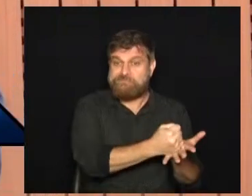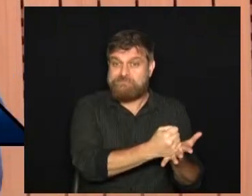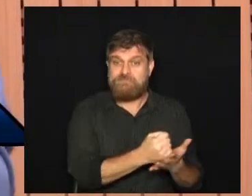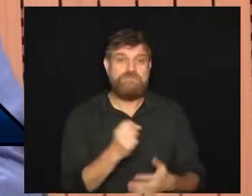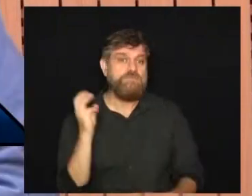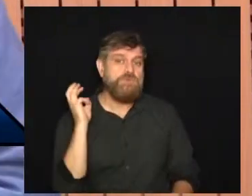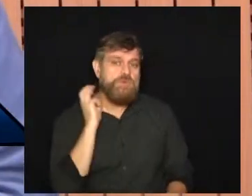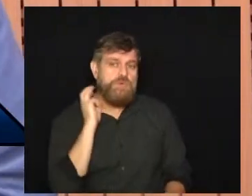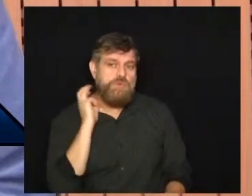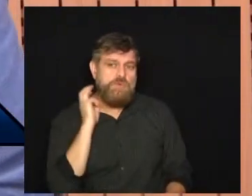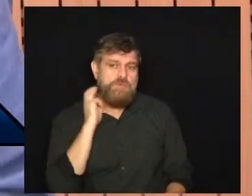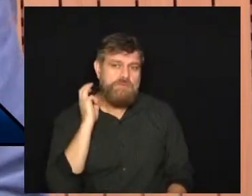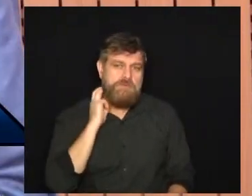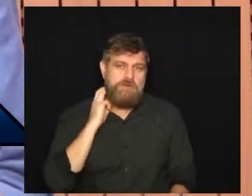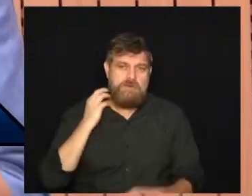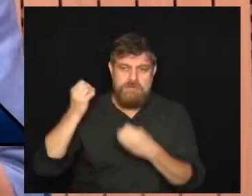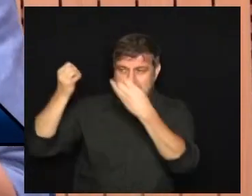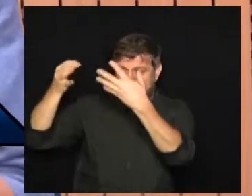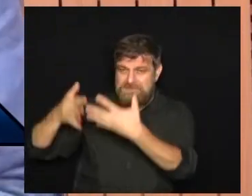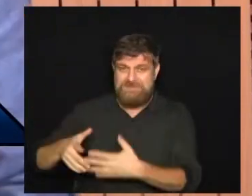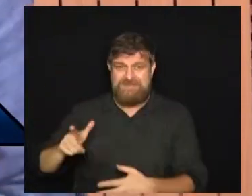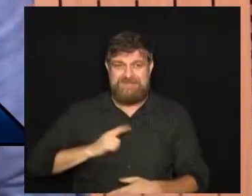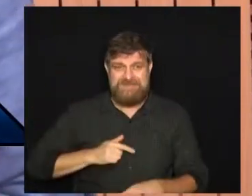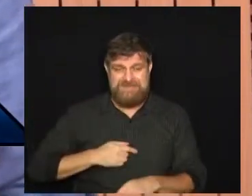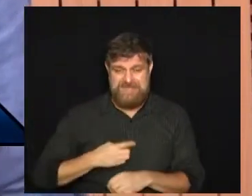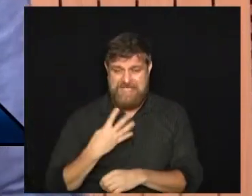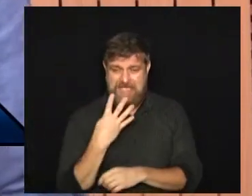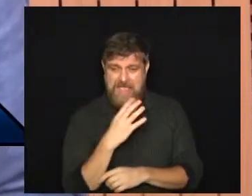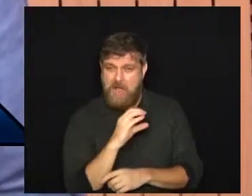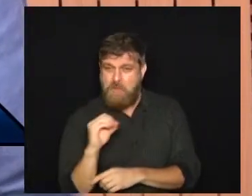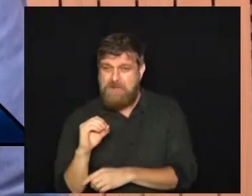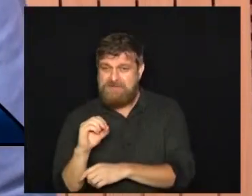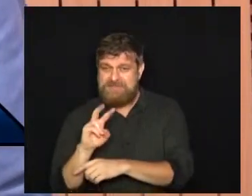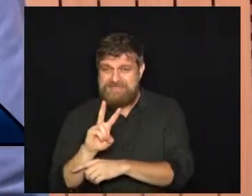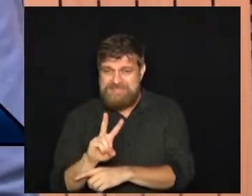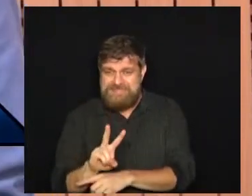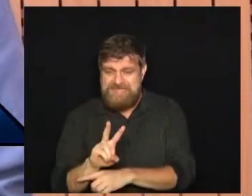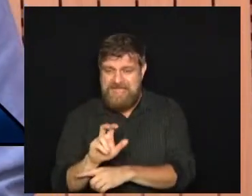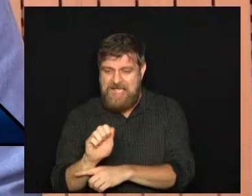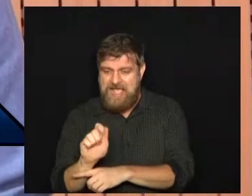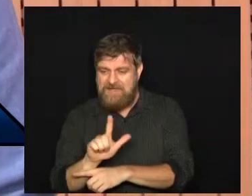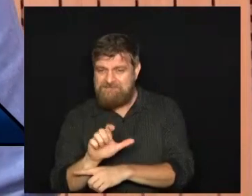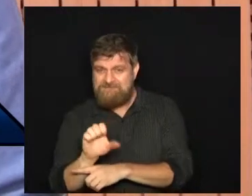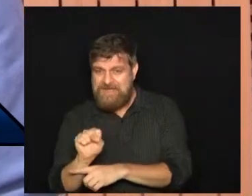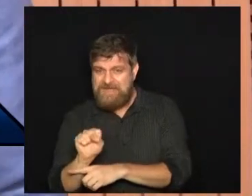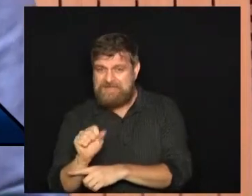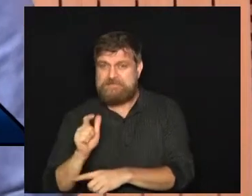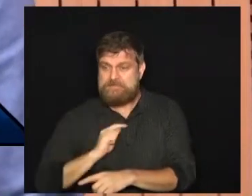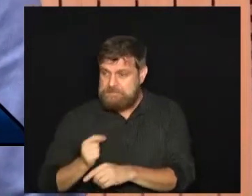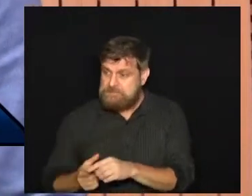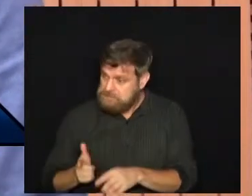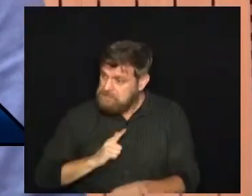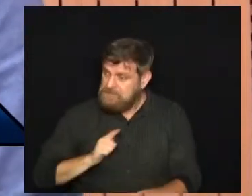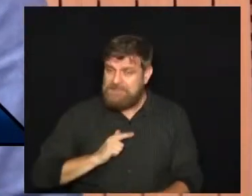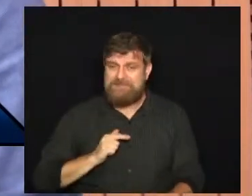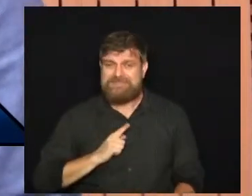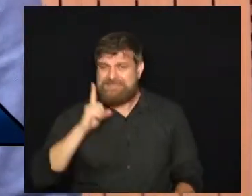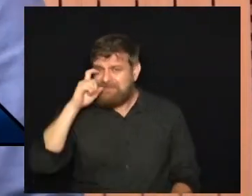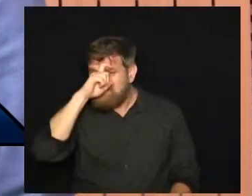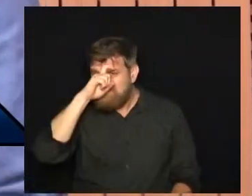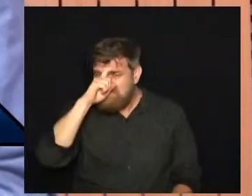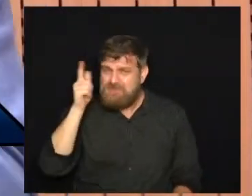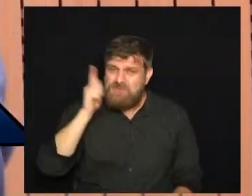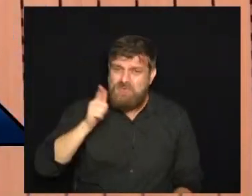Paulo apresentou aí que tem mais de 400 vagas de emprego, ou seja, a gente está passando uma situação tão difícil de